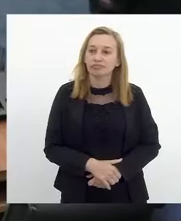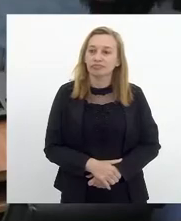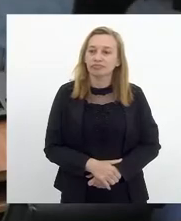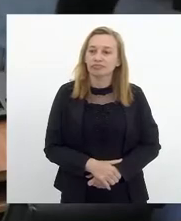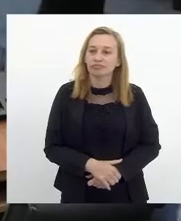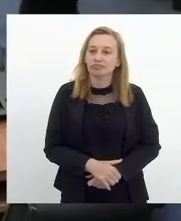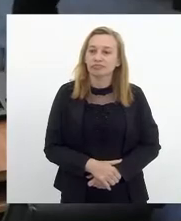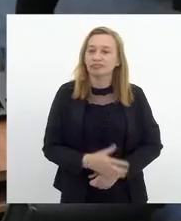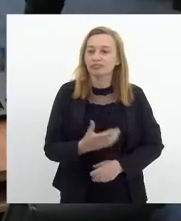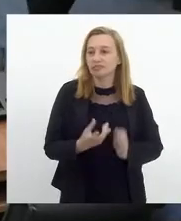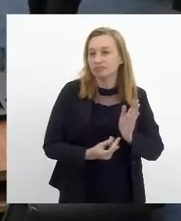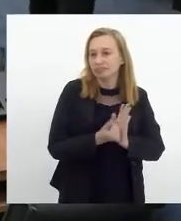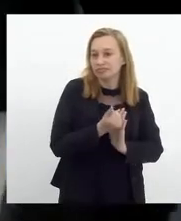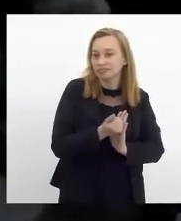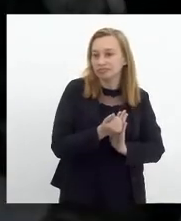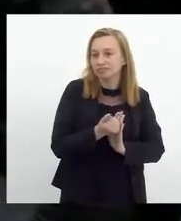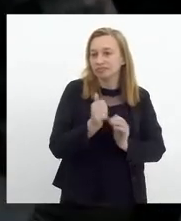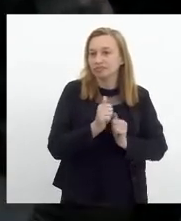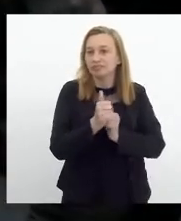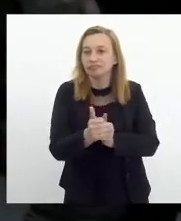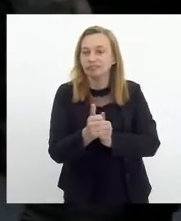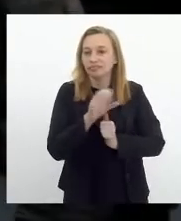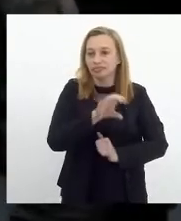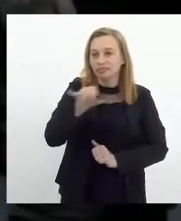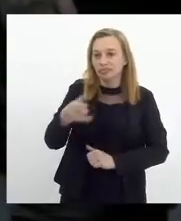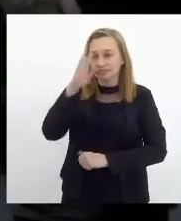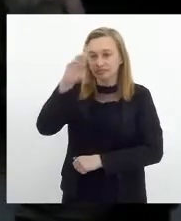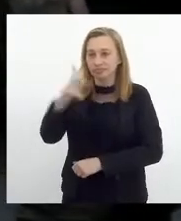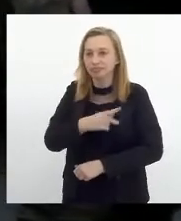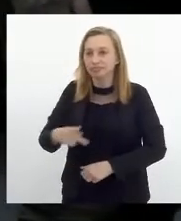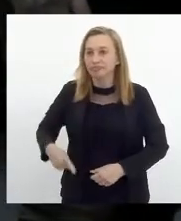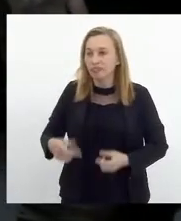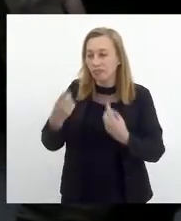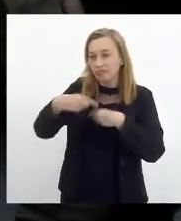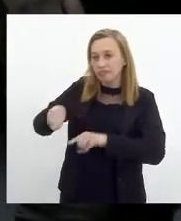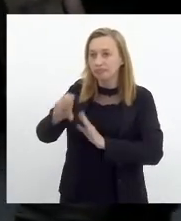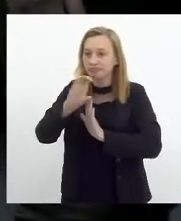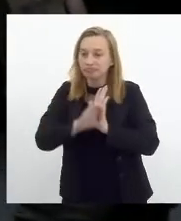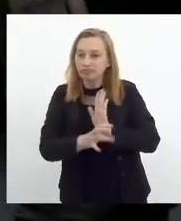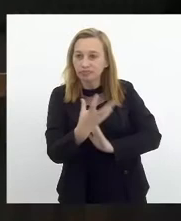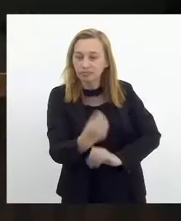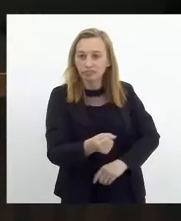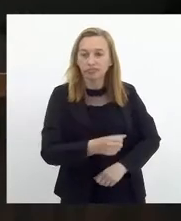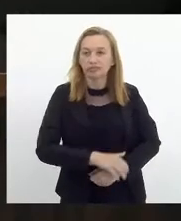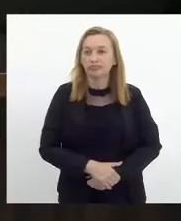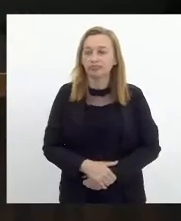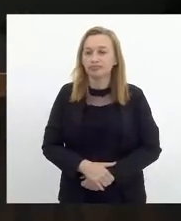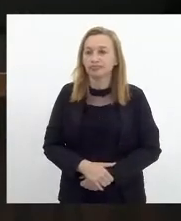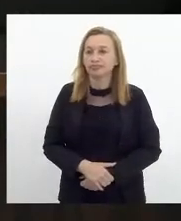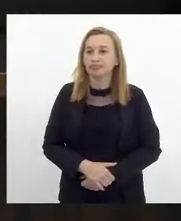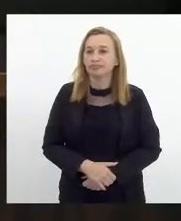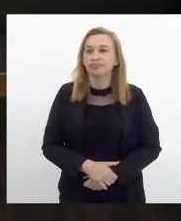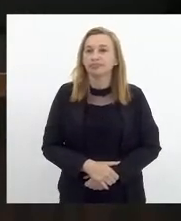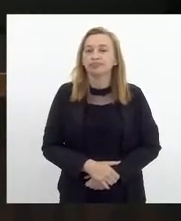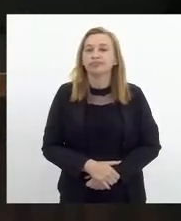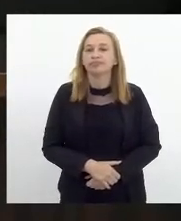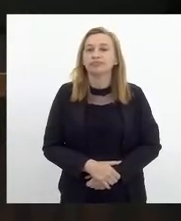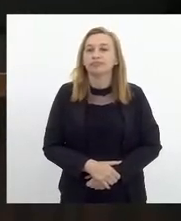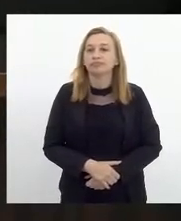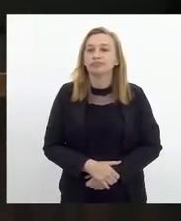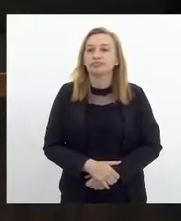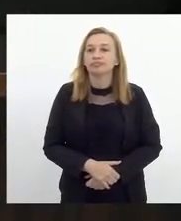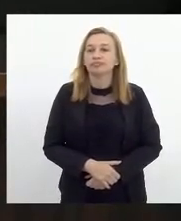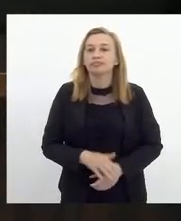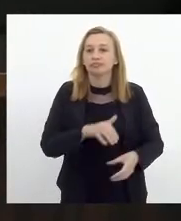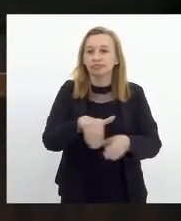Parecer do orçamento acompanha a CCJ, senhor presidente. Contra as emendas e é favorável. Com os pareceres emitidos,